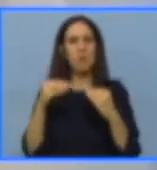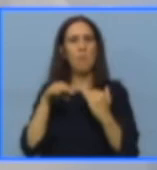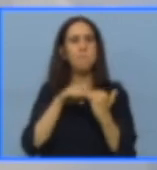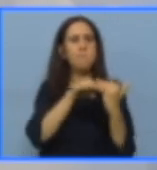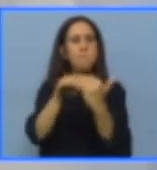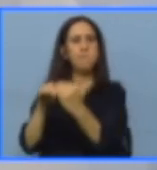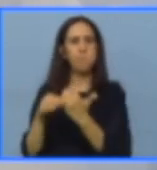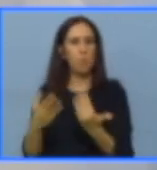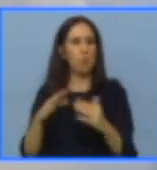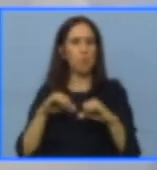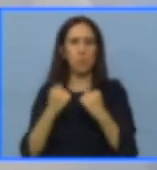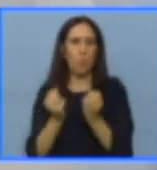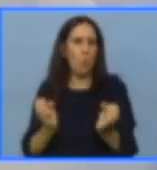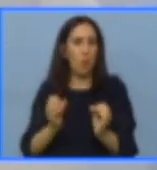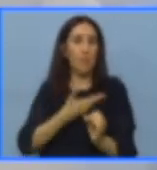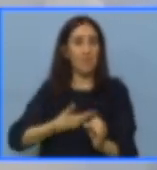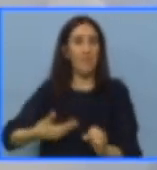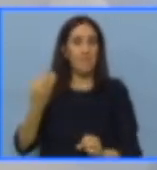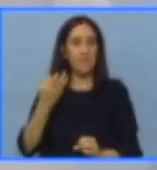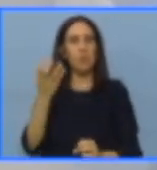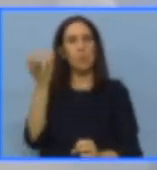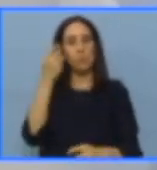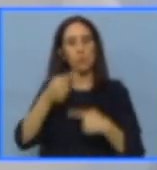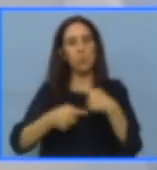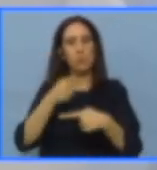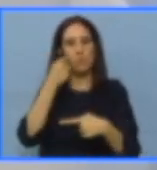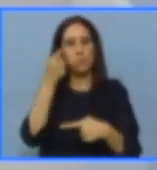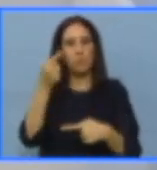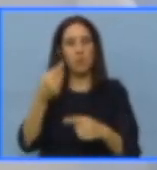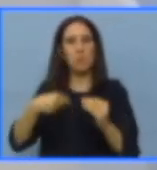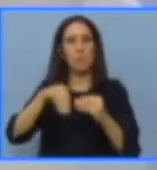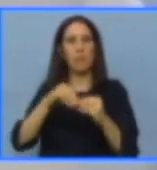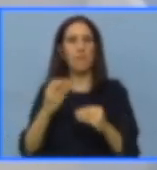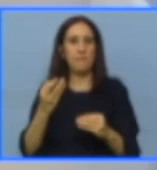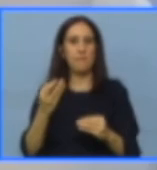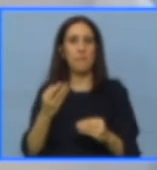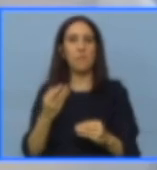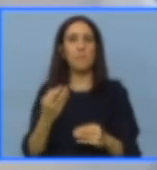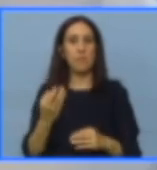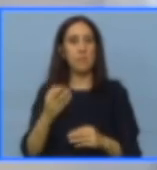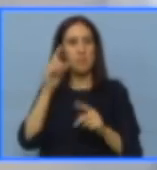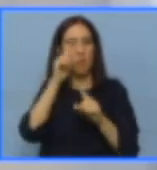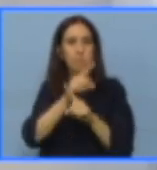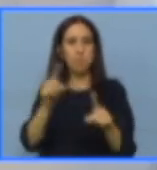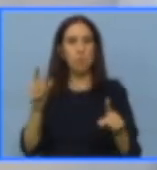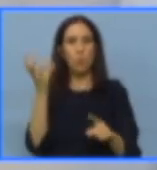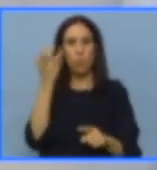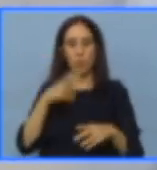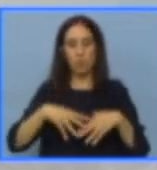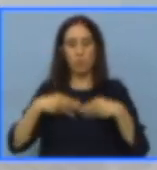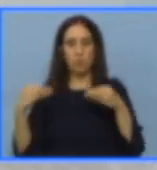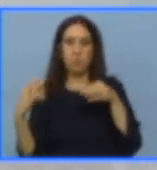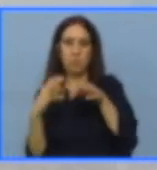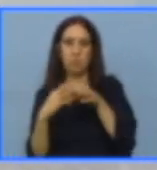era, e, portanto, é uma viagem cultural, sendo que, naturalmente, para quem consegue estabelecer o elo cultural com o elo